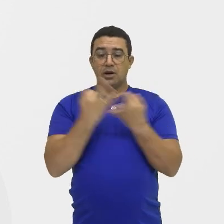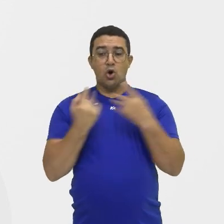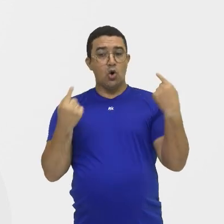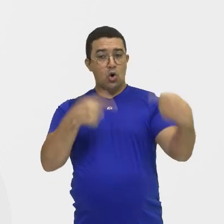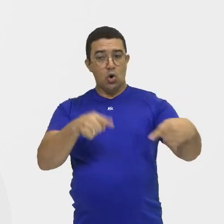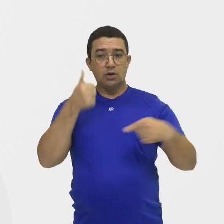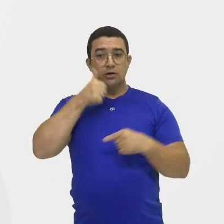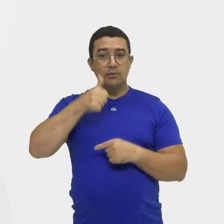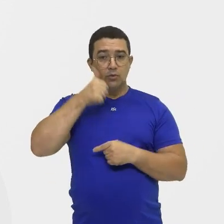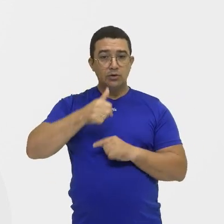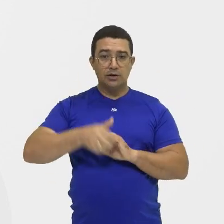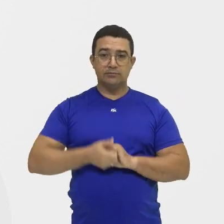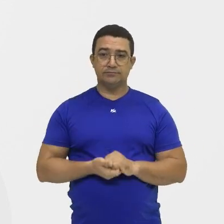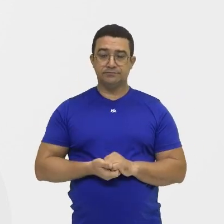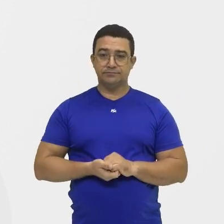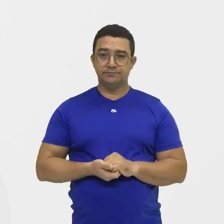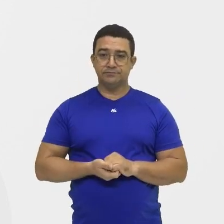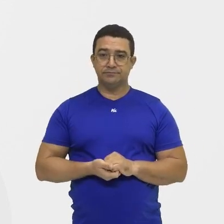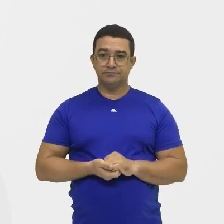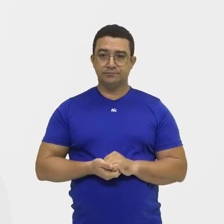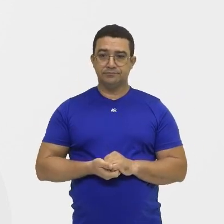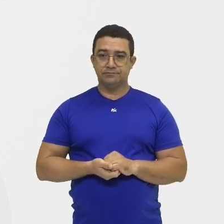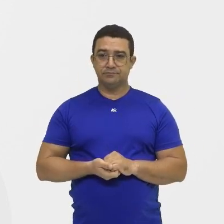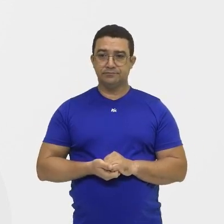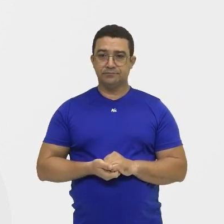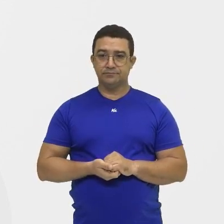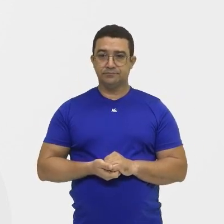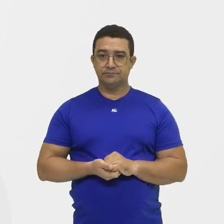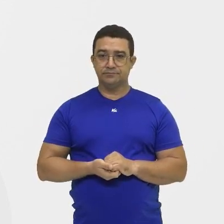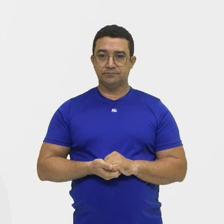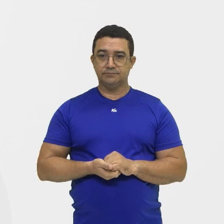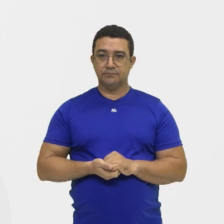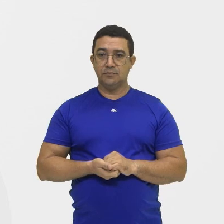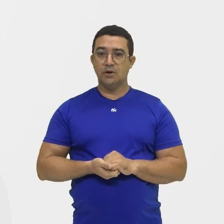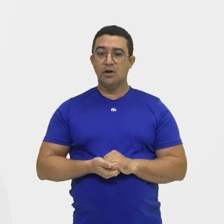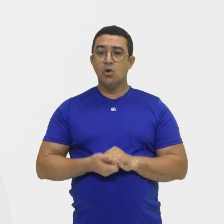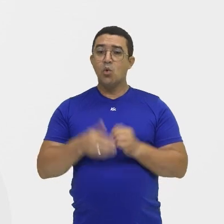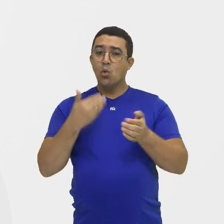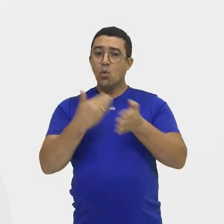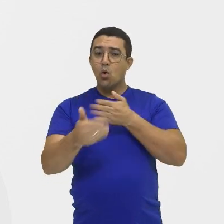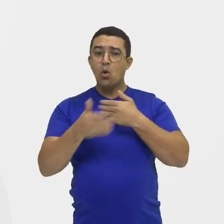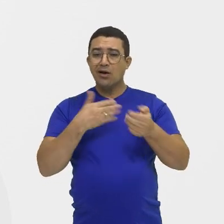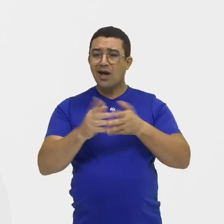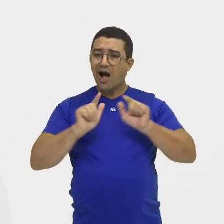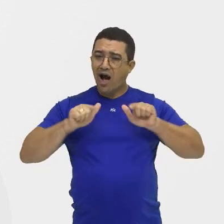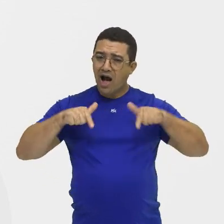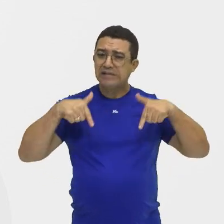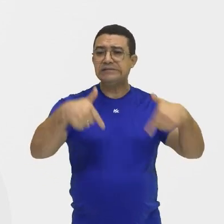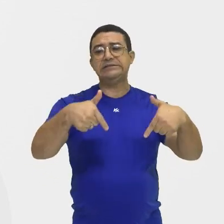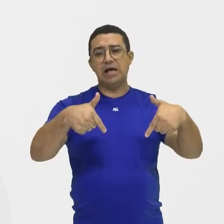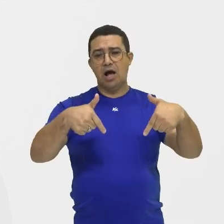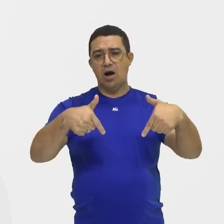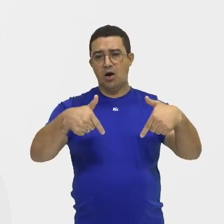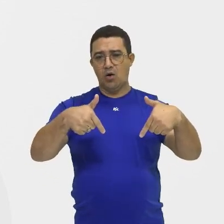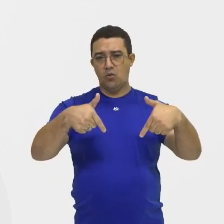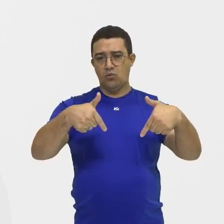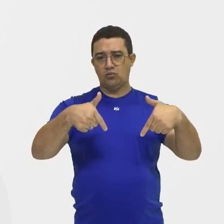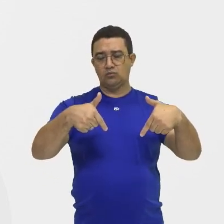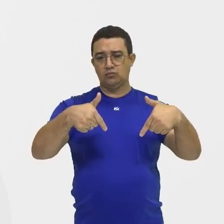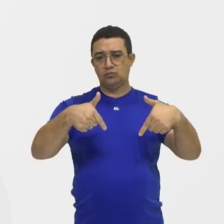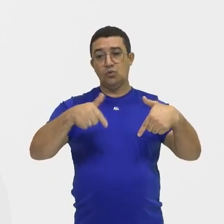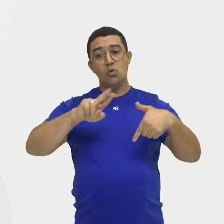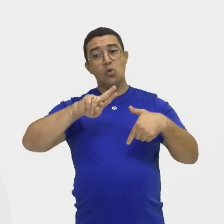mulher. Gente, ouça isso aí, homens. Qualquer ação, qualquer coisa que se